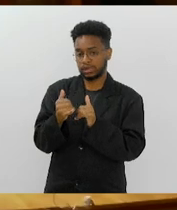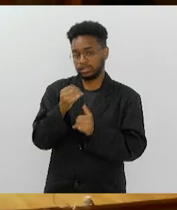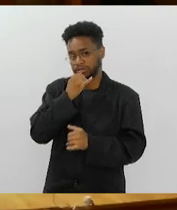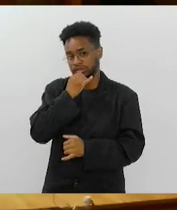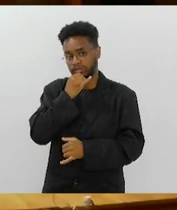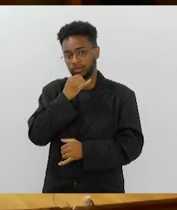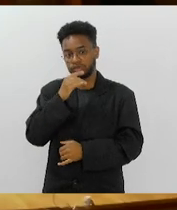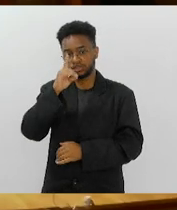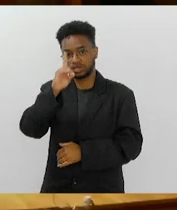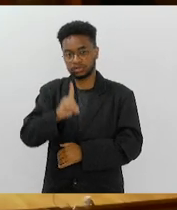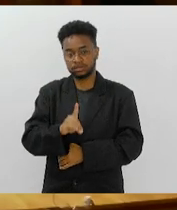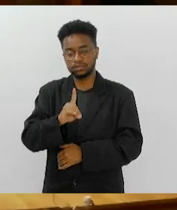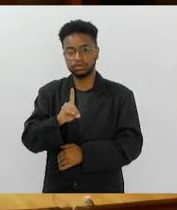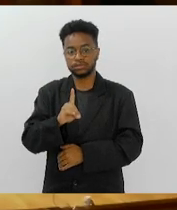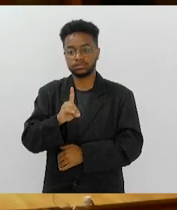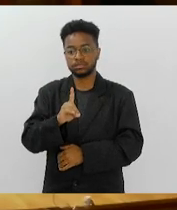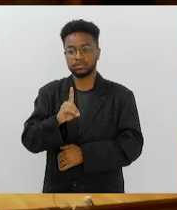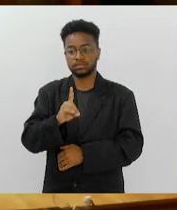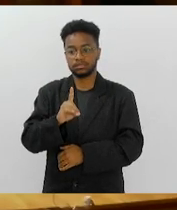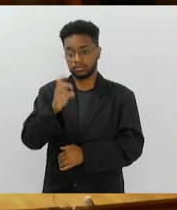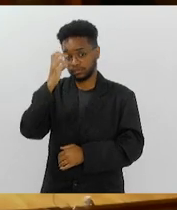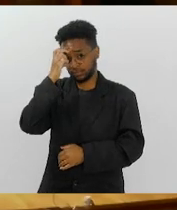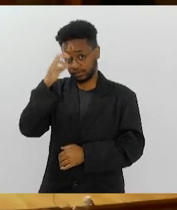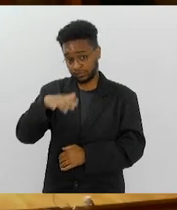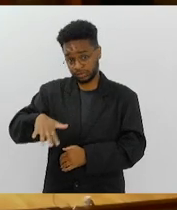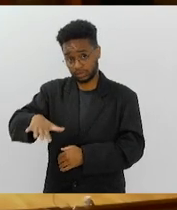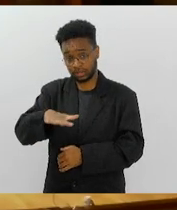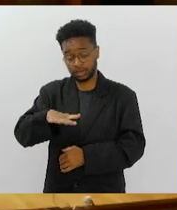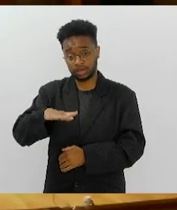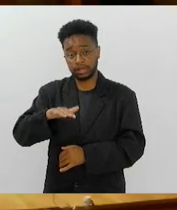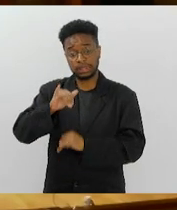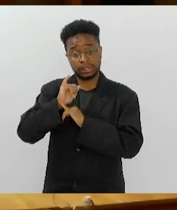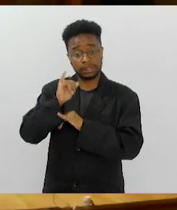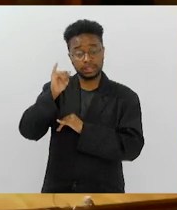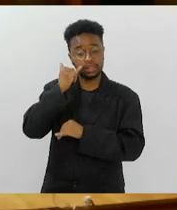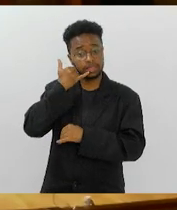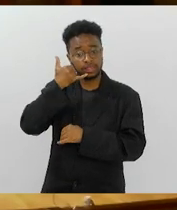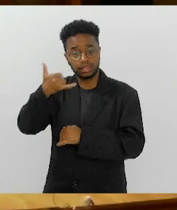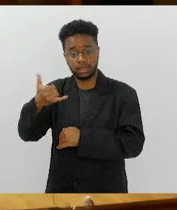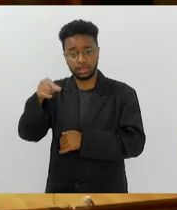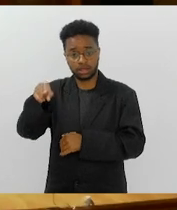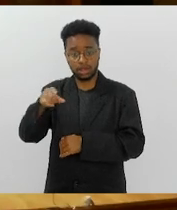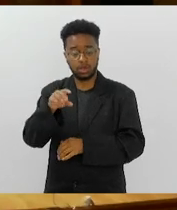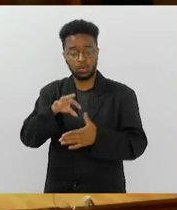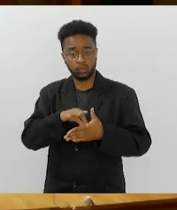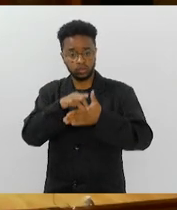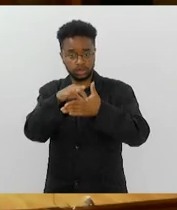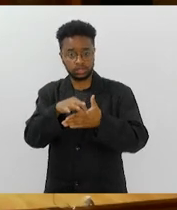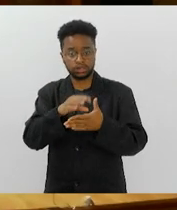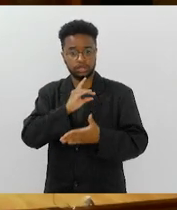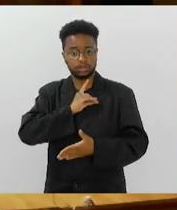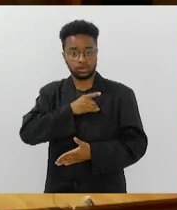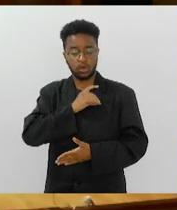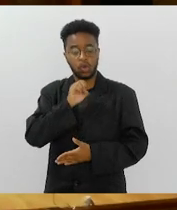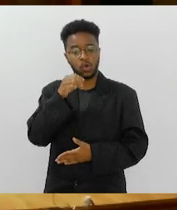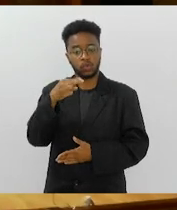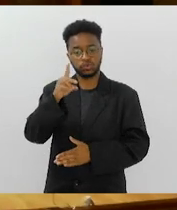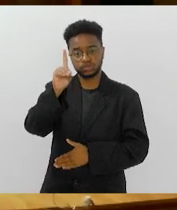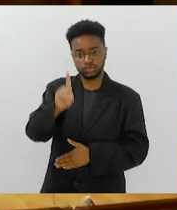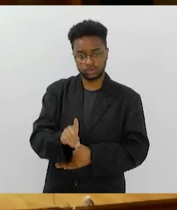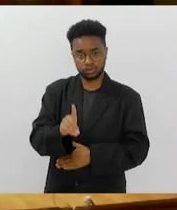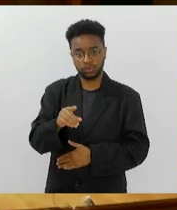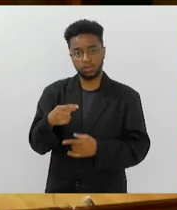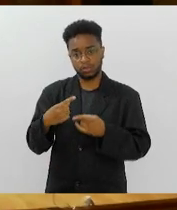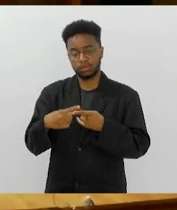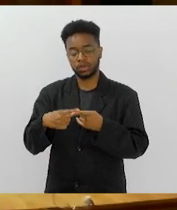diretor de inteligência, liga para o titular da delegacia ou para o diretor, que no meu caso eu estava como diretor